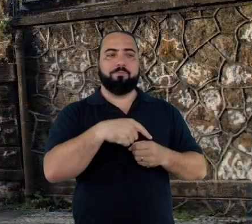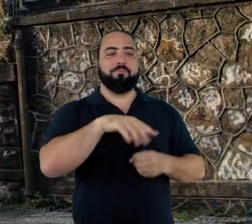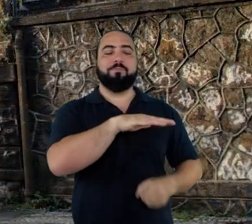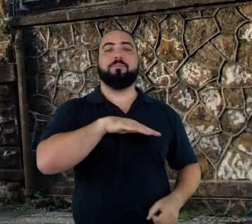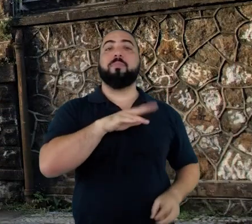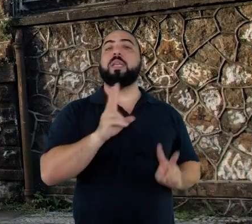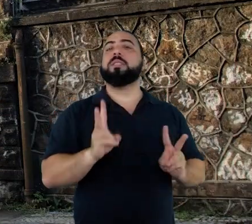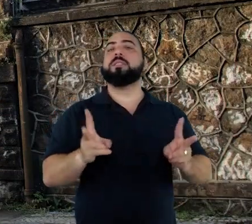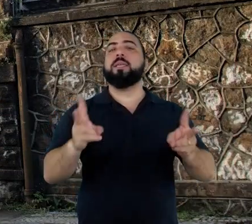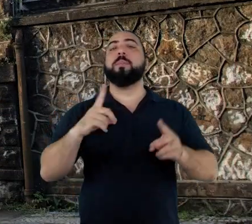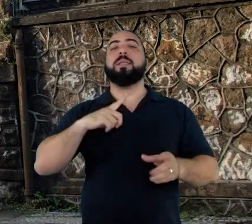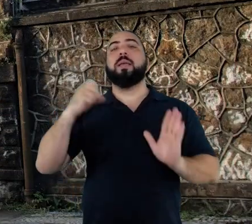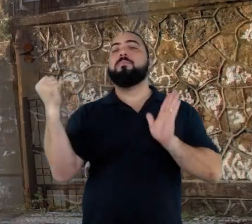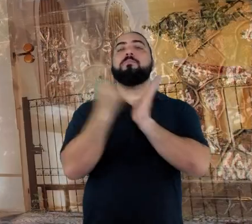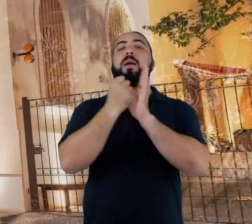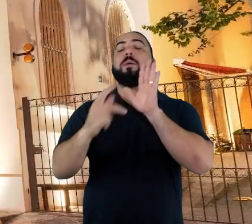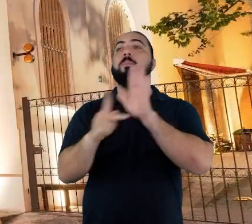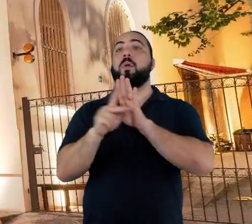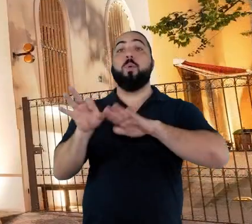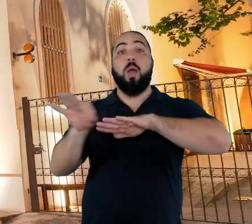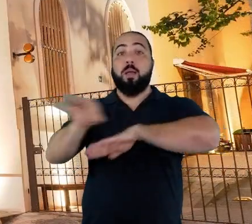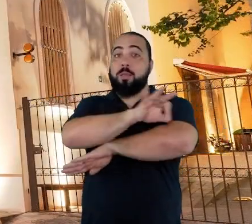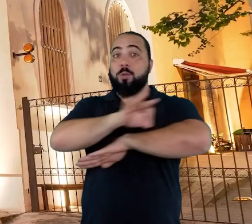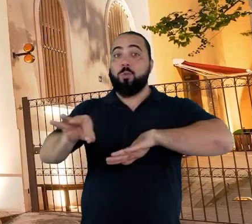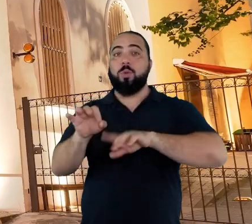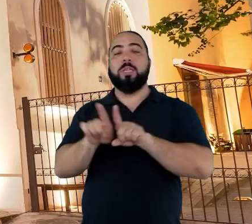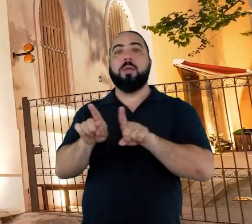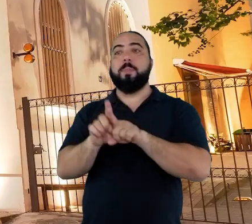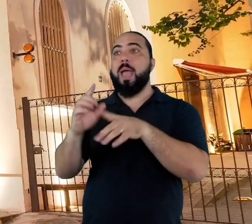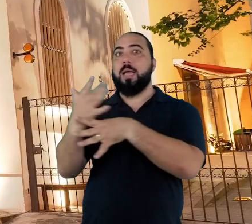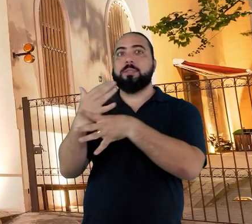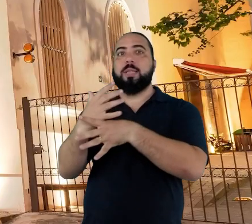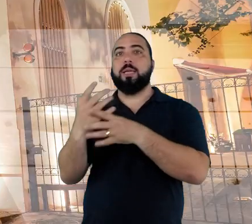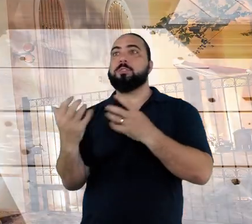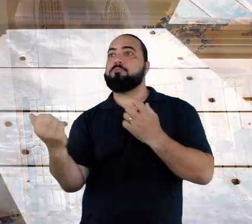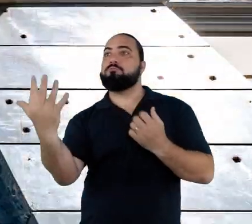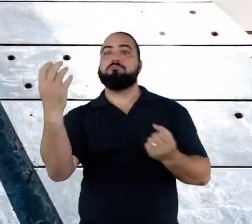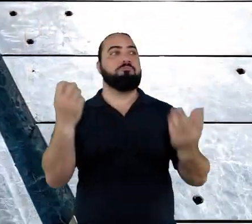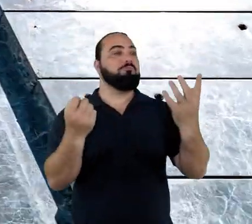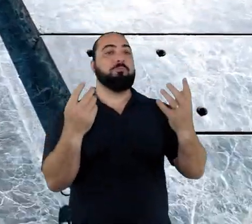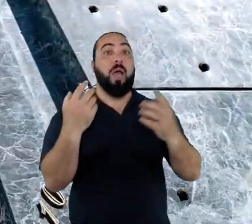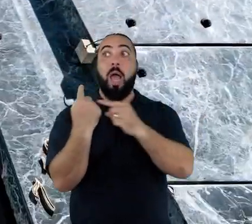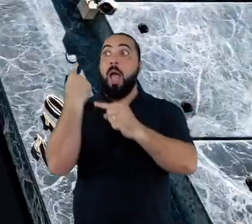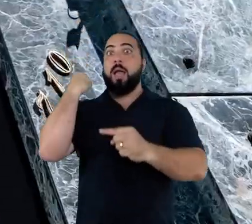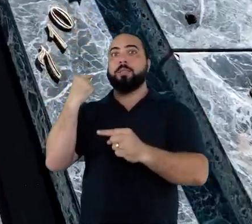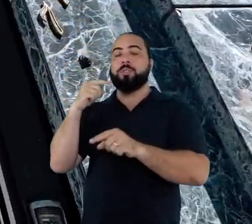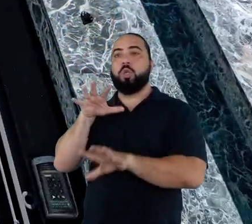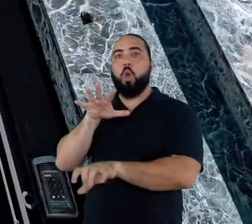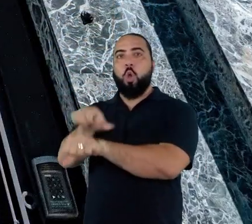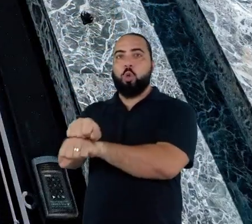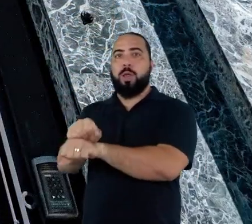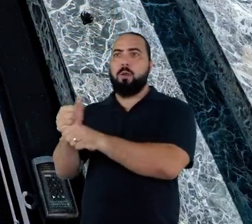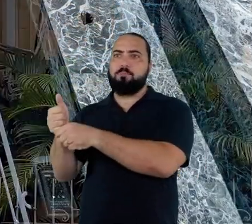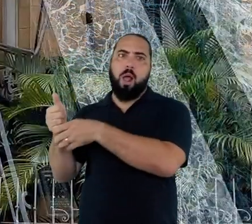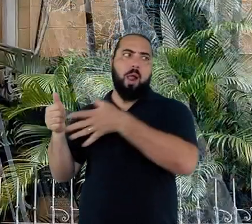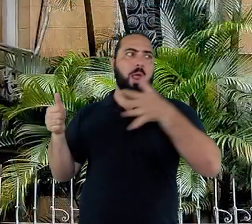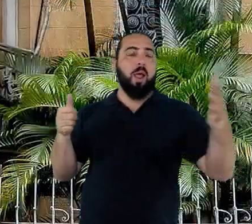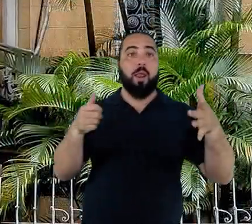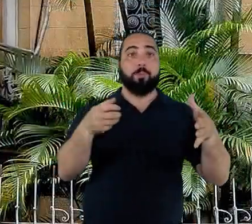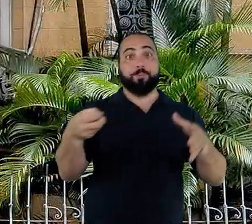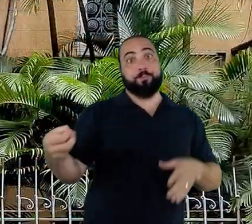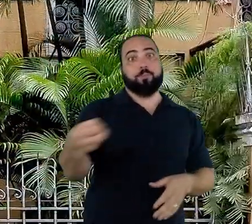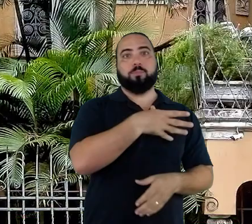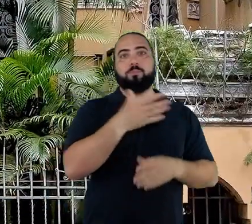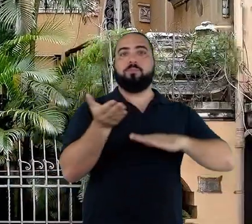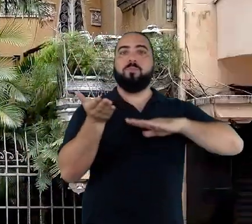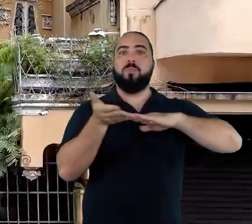foi palco de edificações ícones da arquitetura e urbanismo carioca, desde o período colonial até o modernismo da República, passando